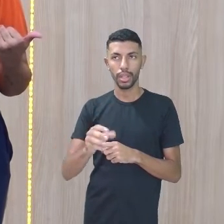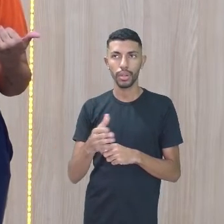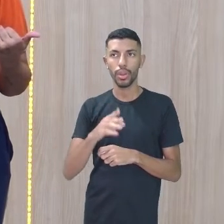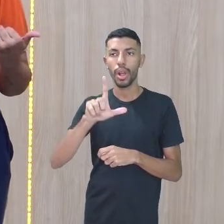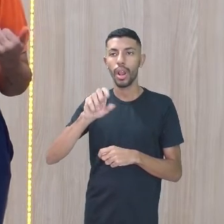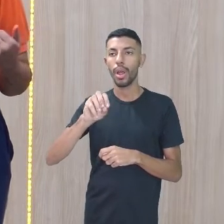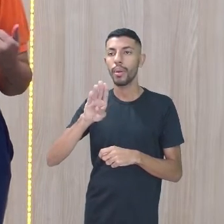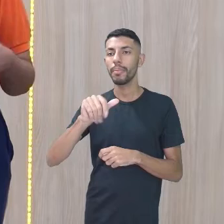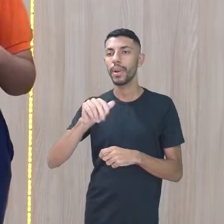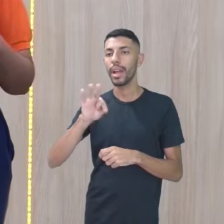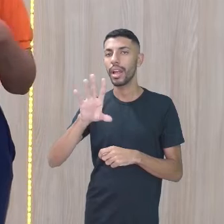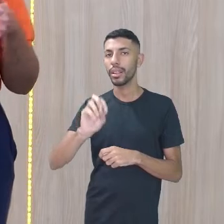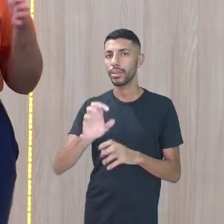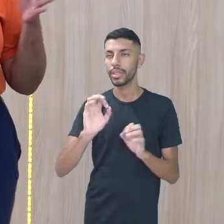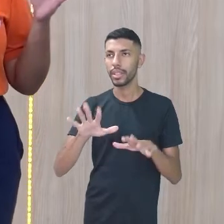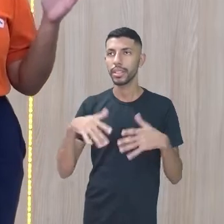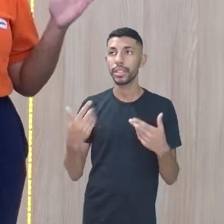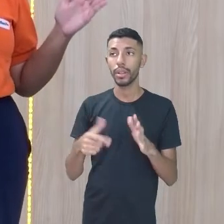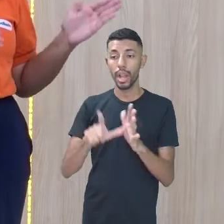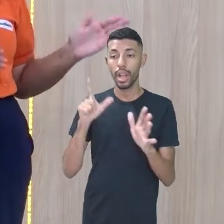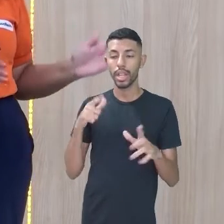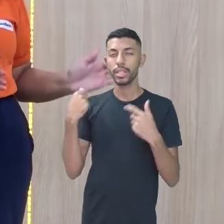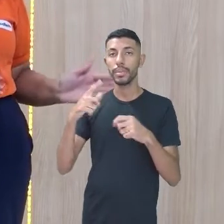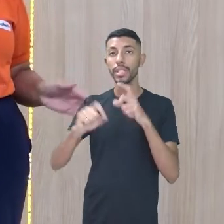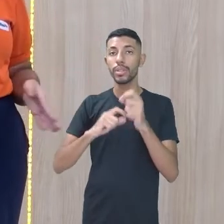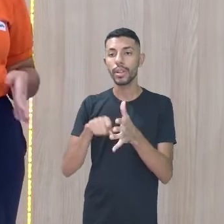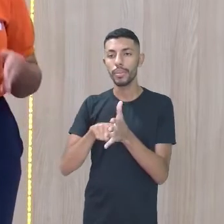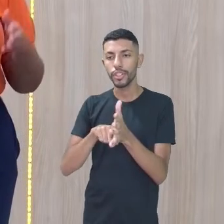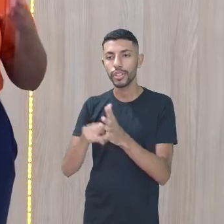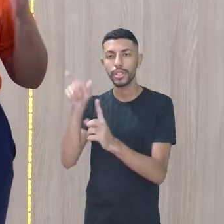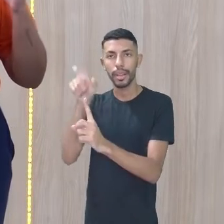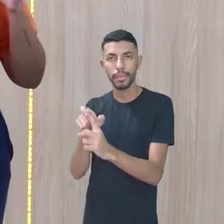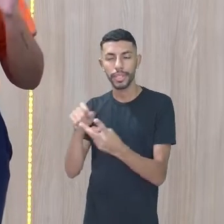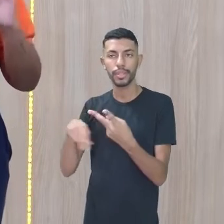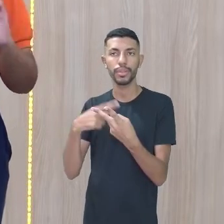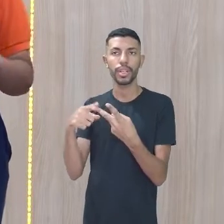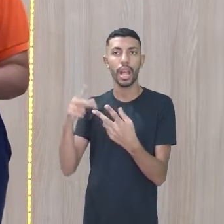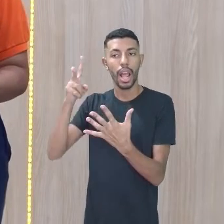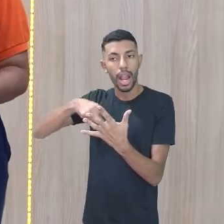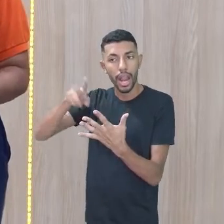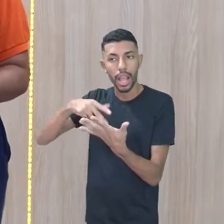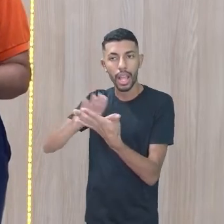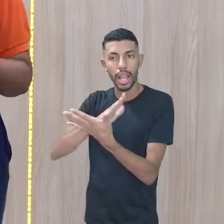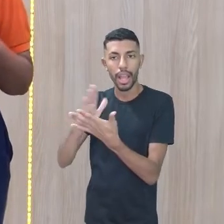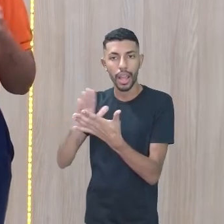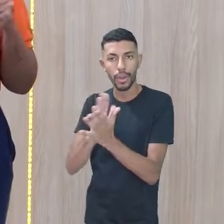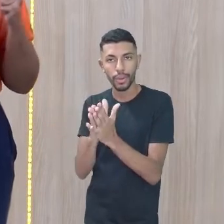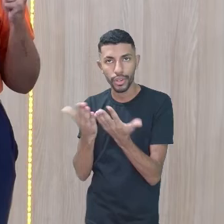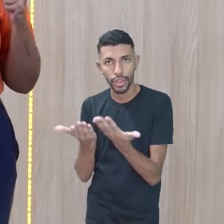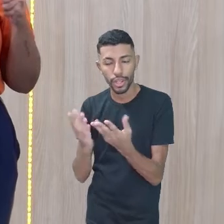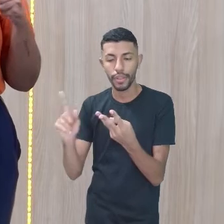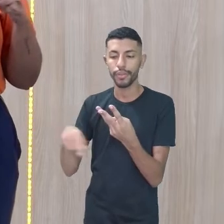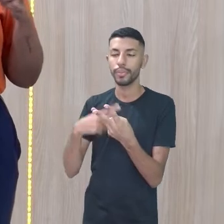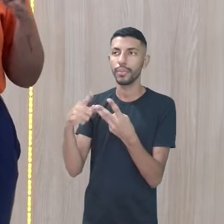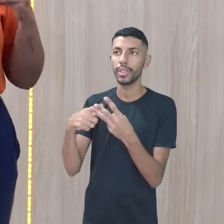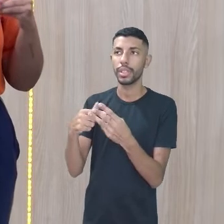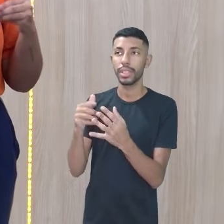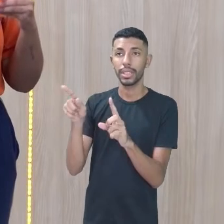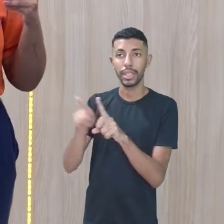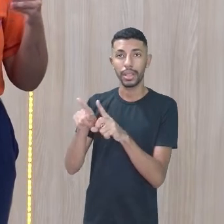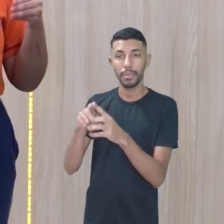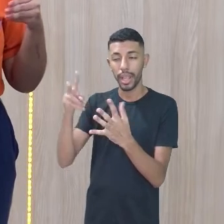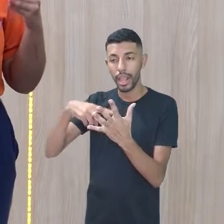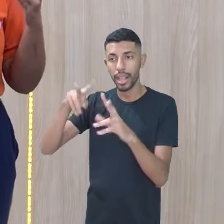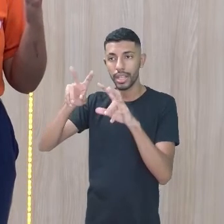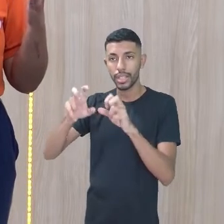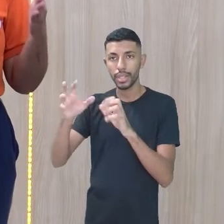numa apresentação, eu vou precisar pesquisar sobre Monteiro Lobato, ler um pouco das obras de Lobato, ler um pouco da crítica que